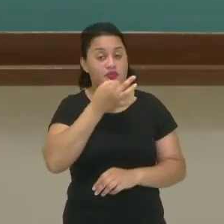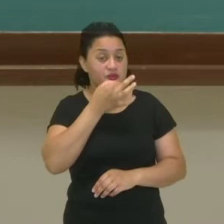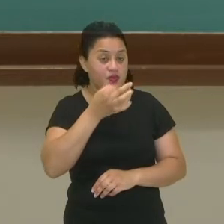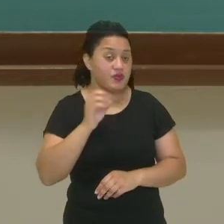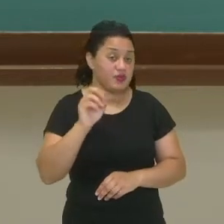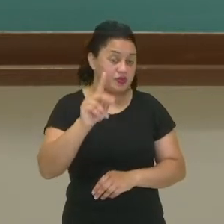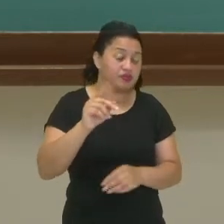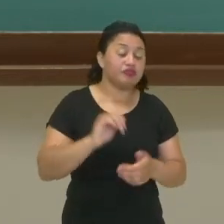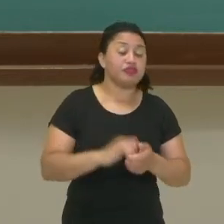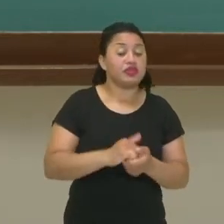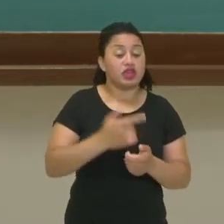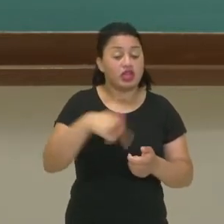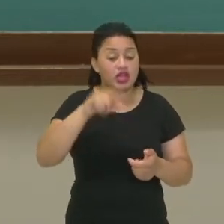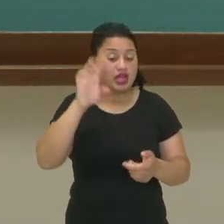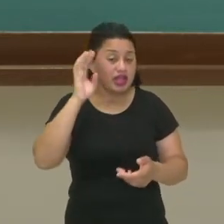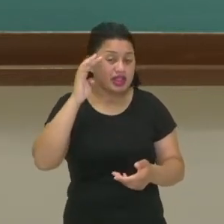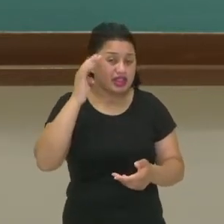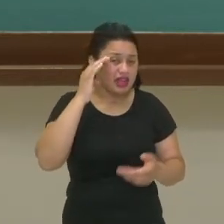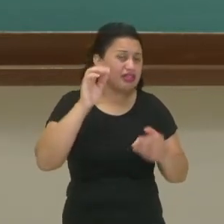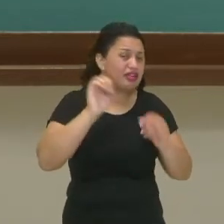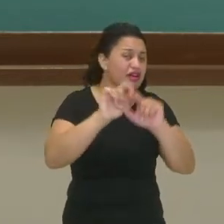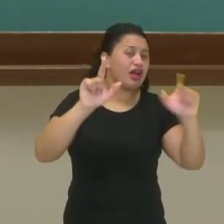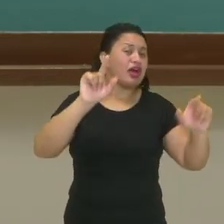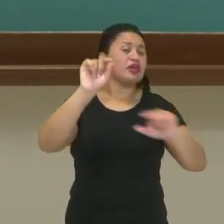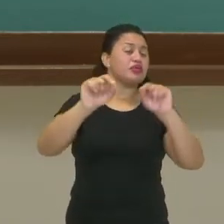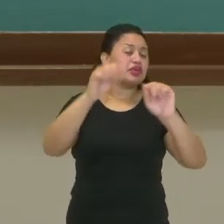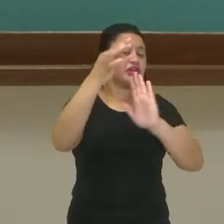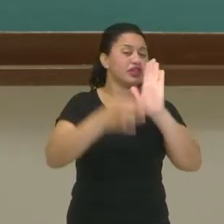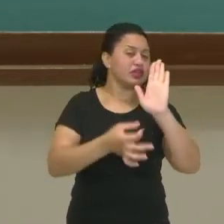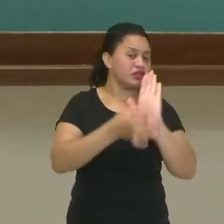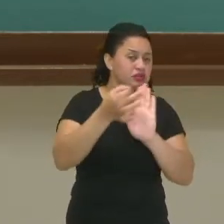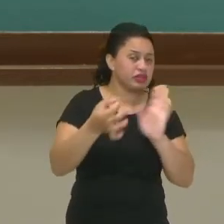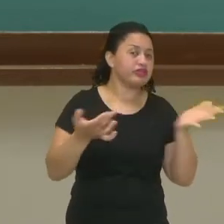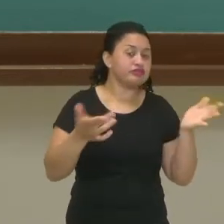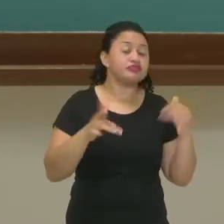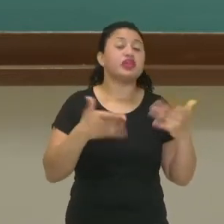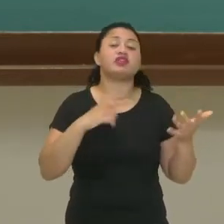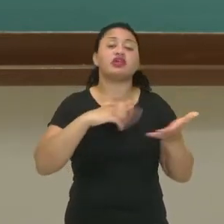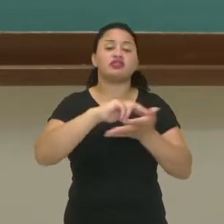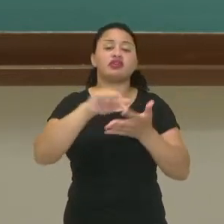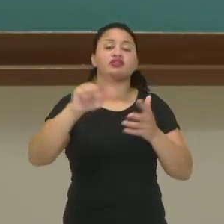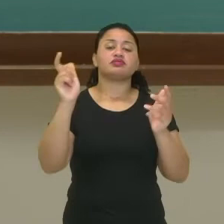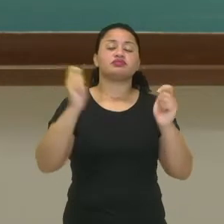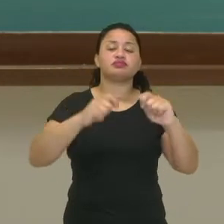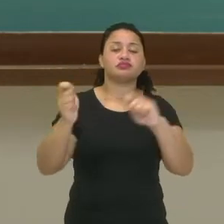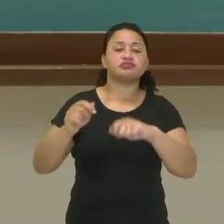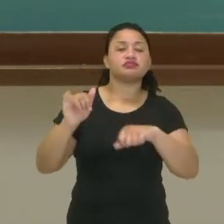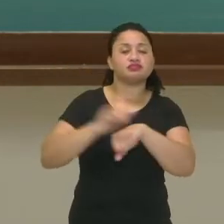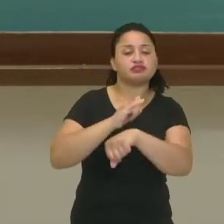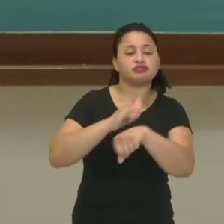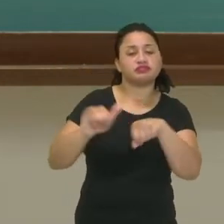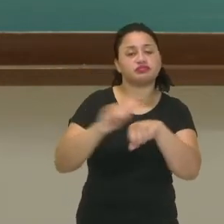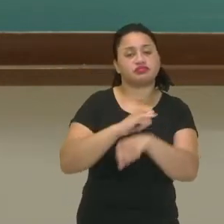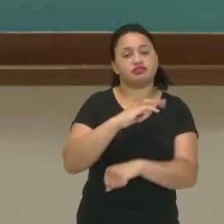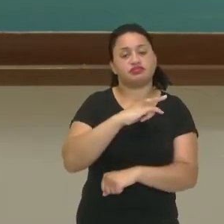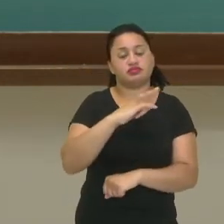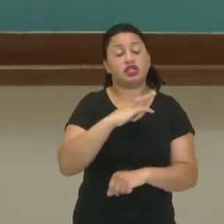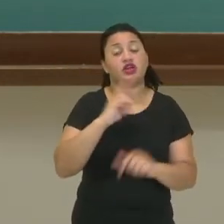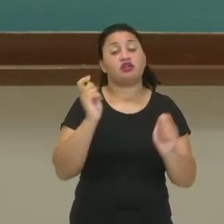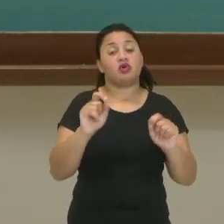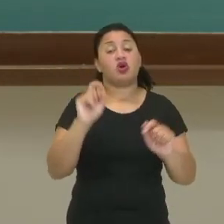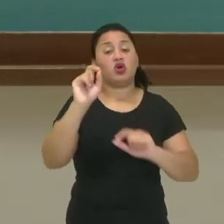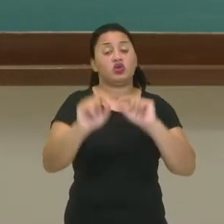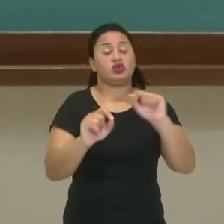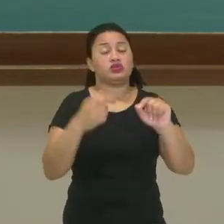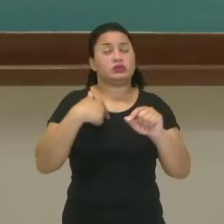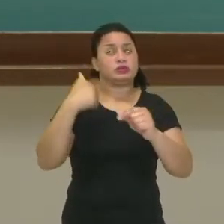Entendem? Compreendem a ideia? Então, são várias possibilidades de estratégias para eu trazer. Eu posso fazer